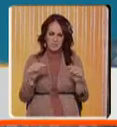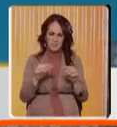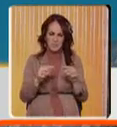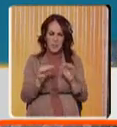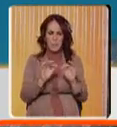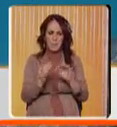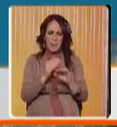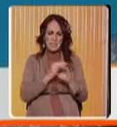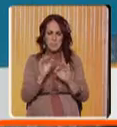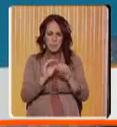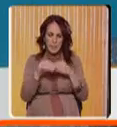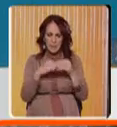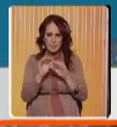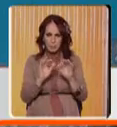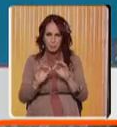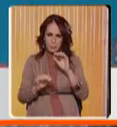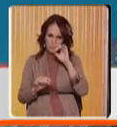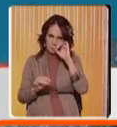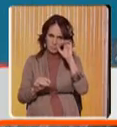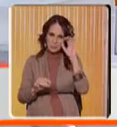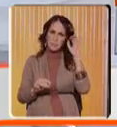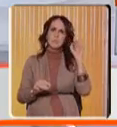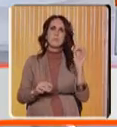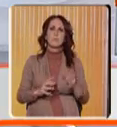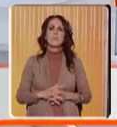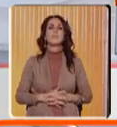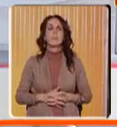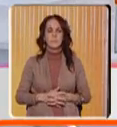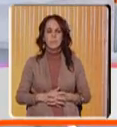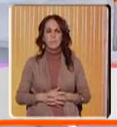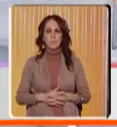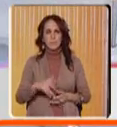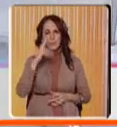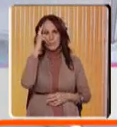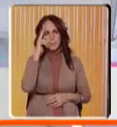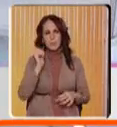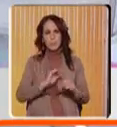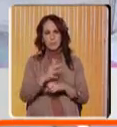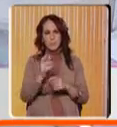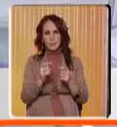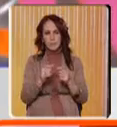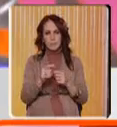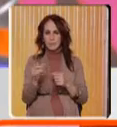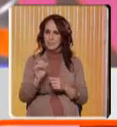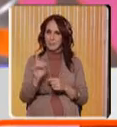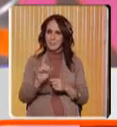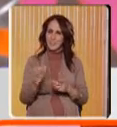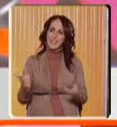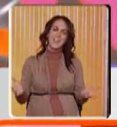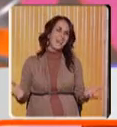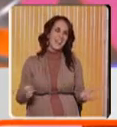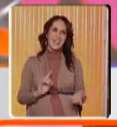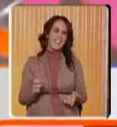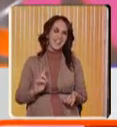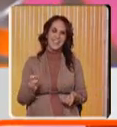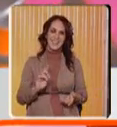é um preparado. Estão preparadas. Ora, muito bem, vamos lá saber se as delícias do mar são marisco. Não. São tudo menos marisco. Tudo